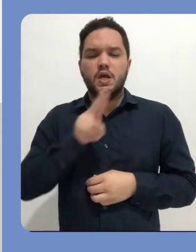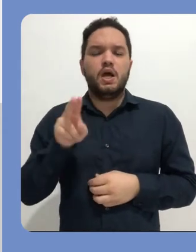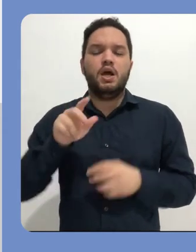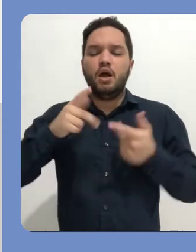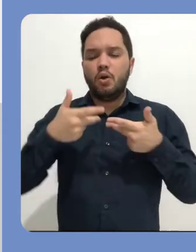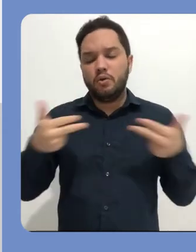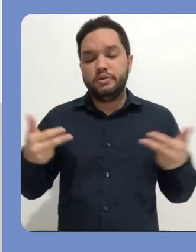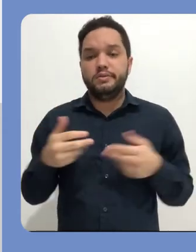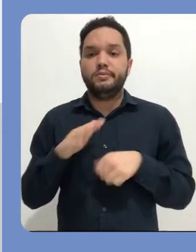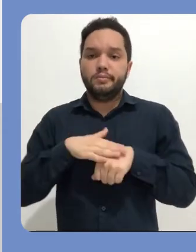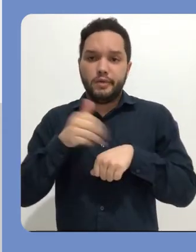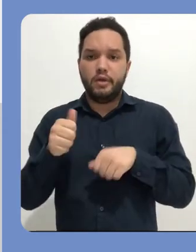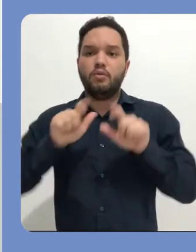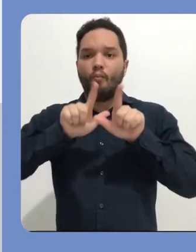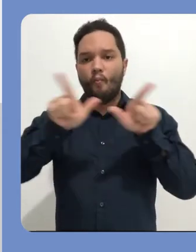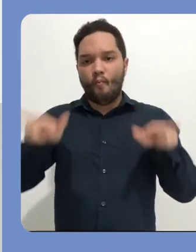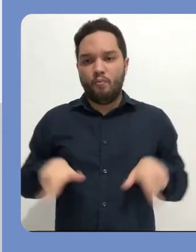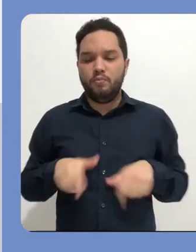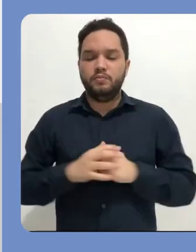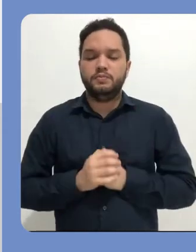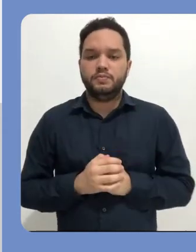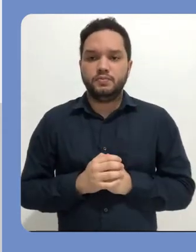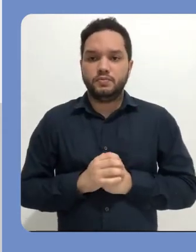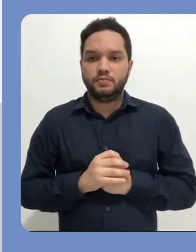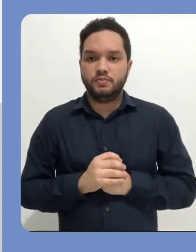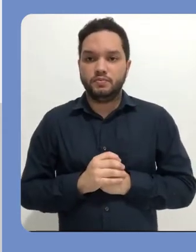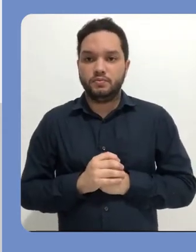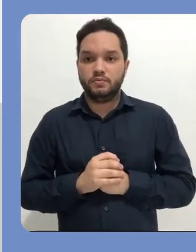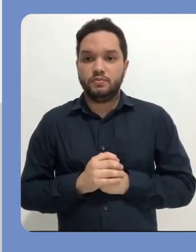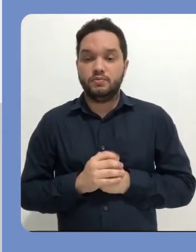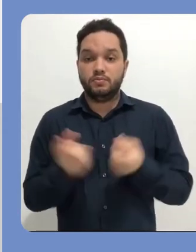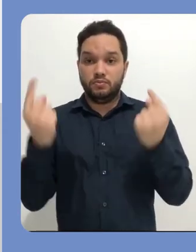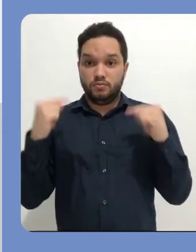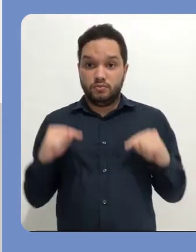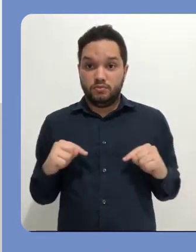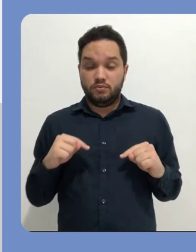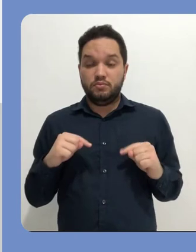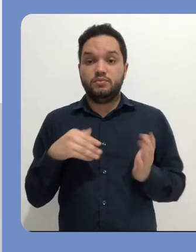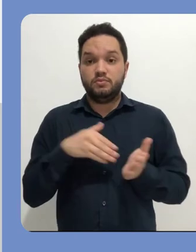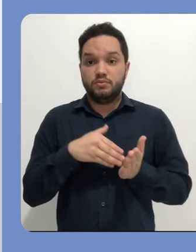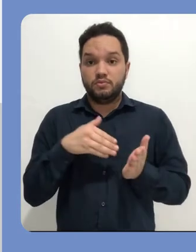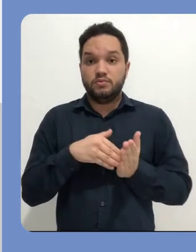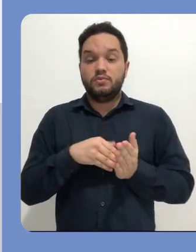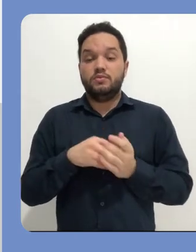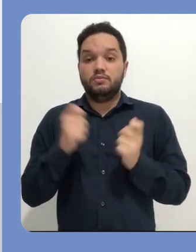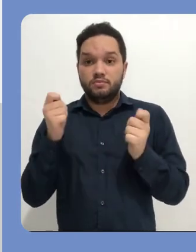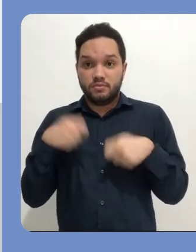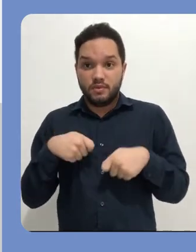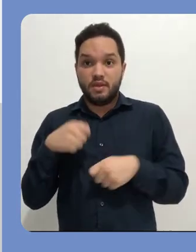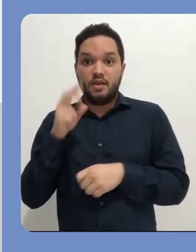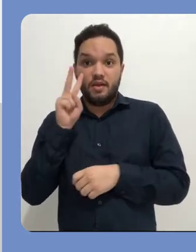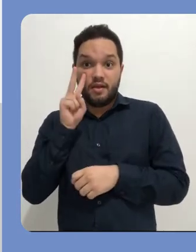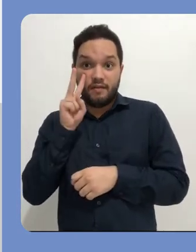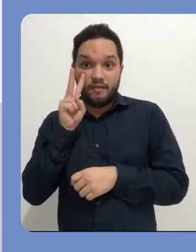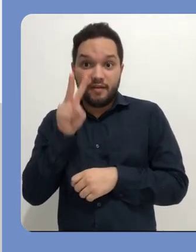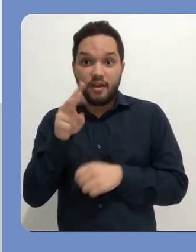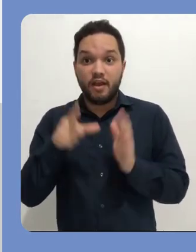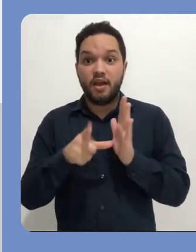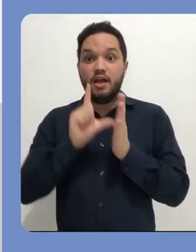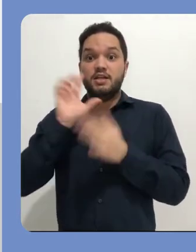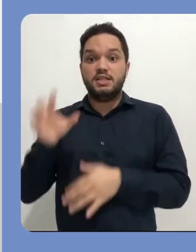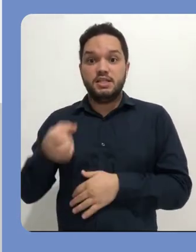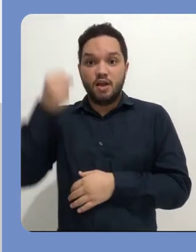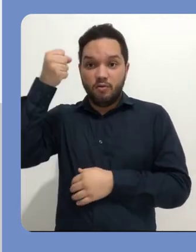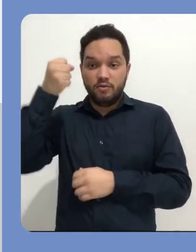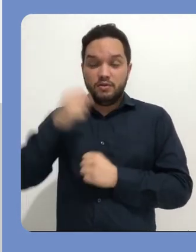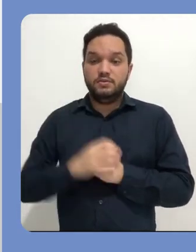do Moodle, eu sugiro que você deixe em branco. Por último, você pode pré-visualizar o certificado que você